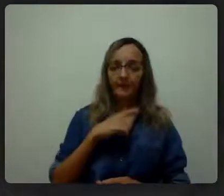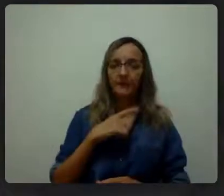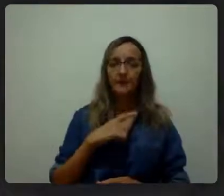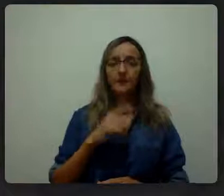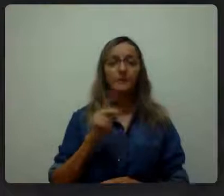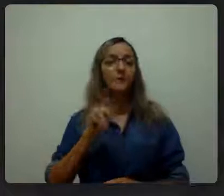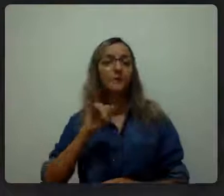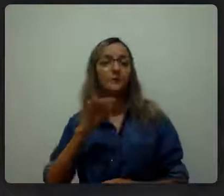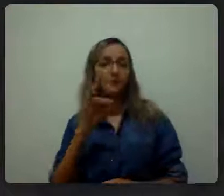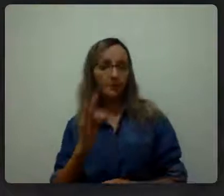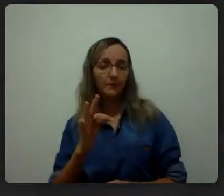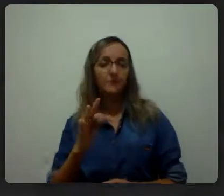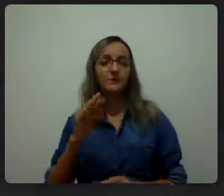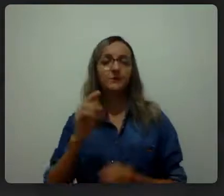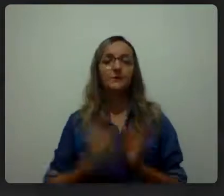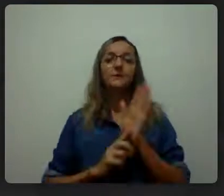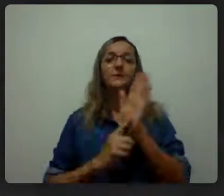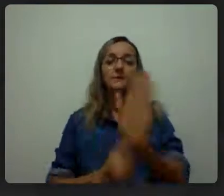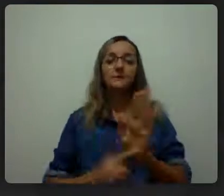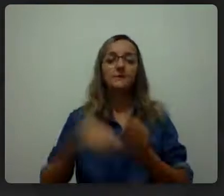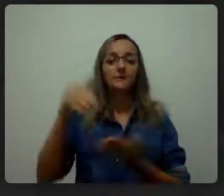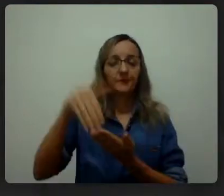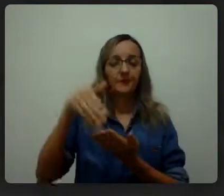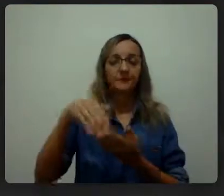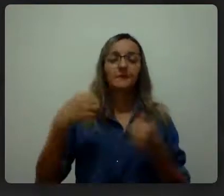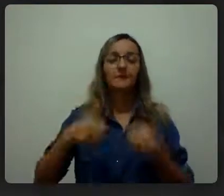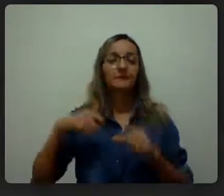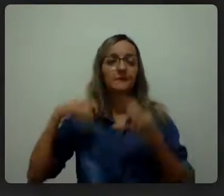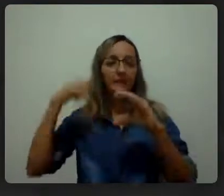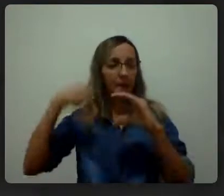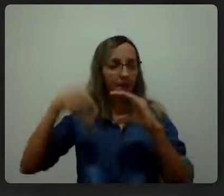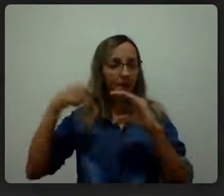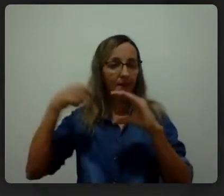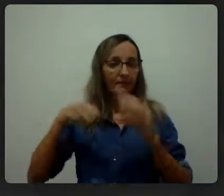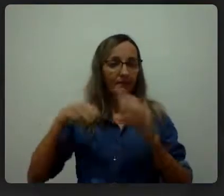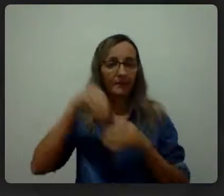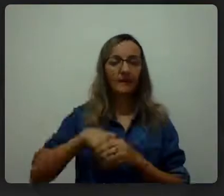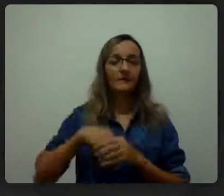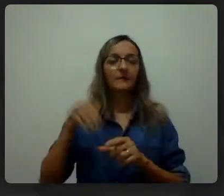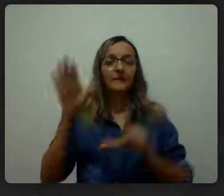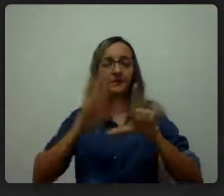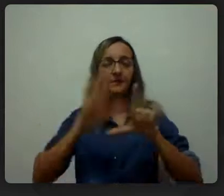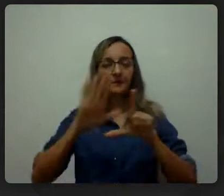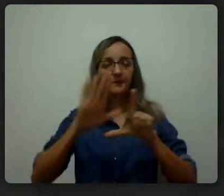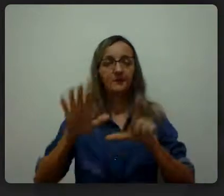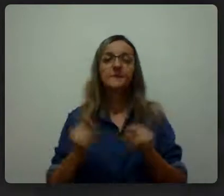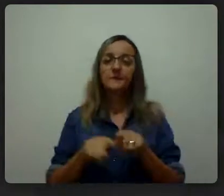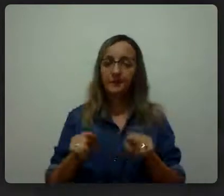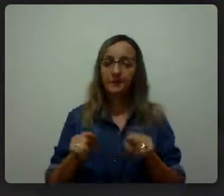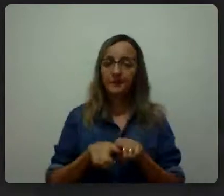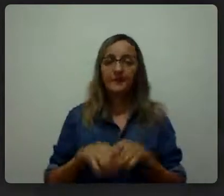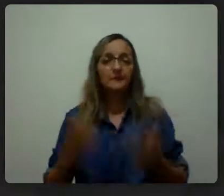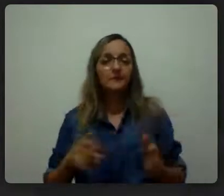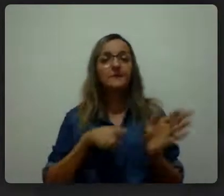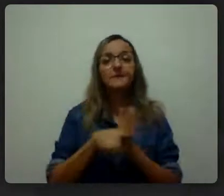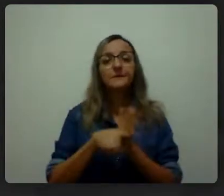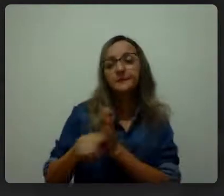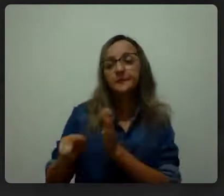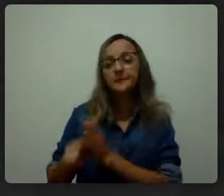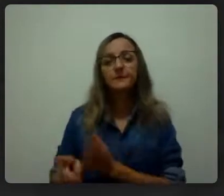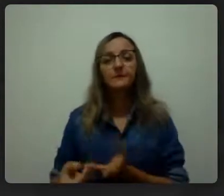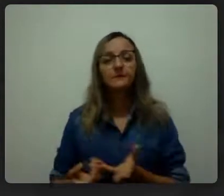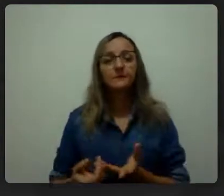muito tranquilo, a gente não precisa, fiquem despreocupados, o que já por experiência assim, de outras maratonas, o que eles vão mais buscar, querer